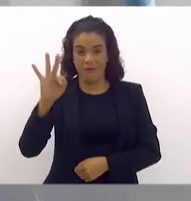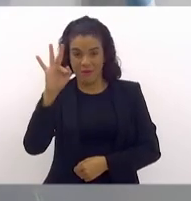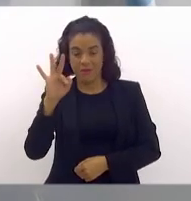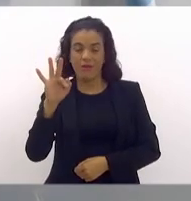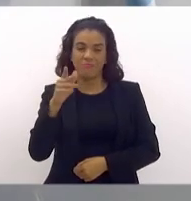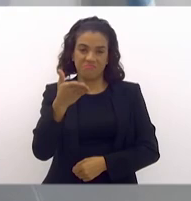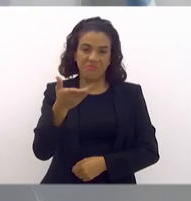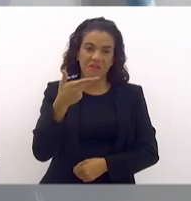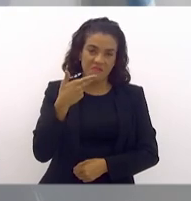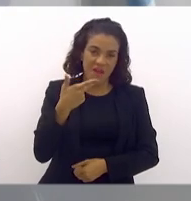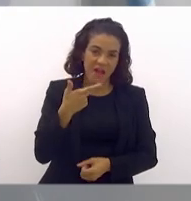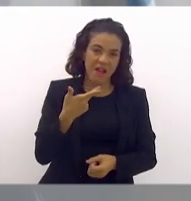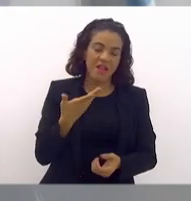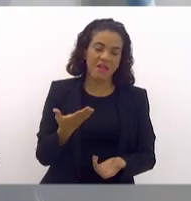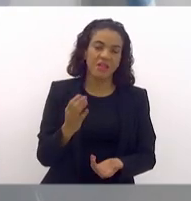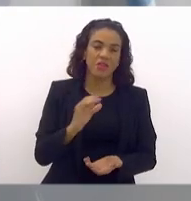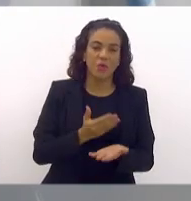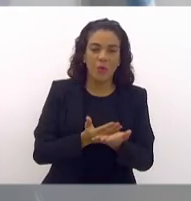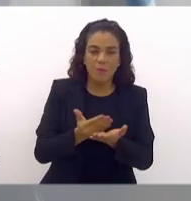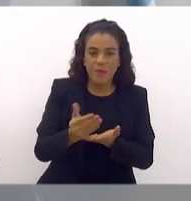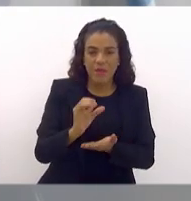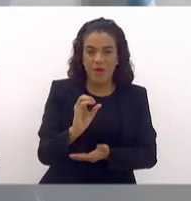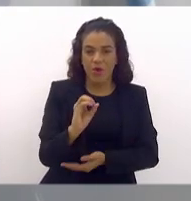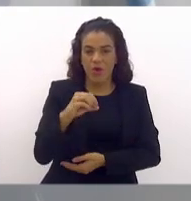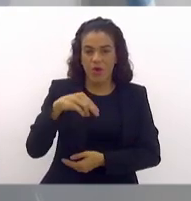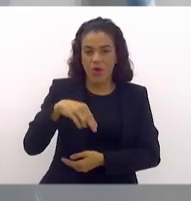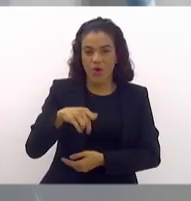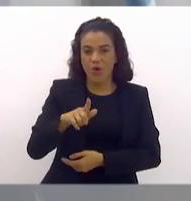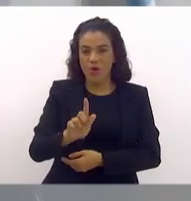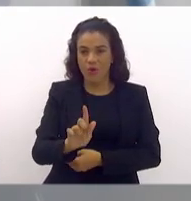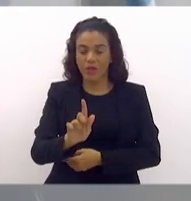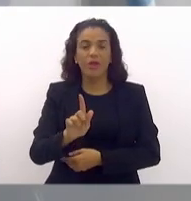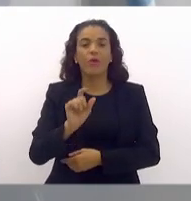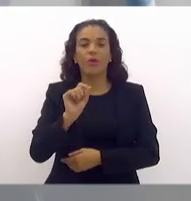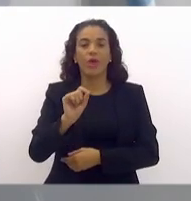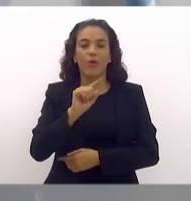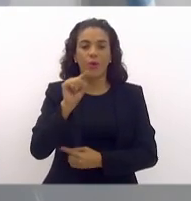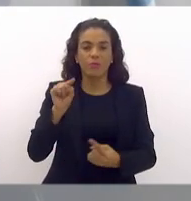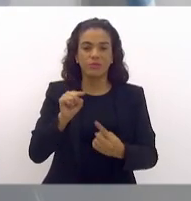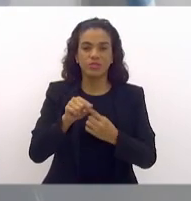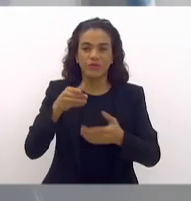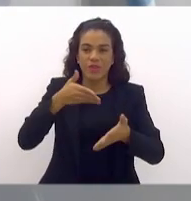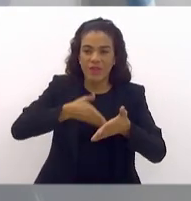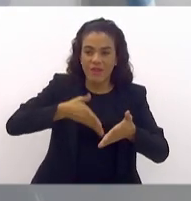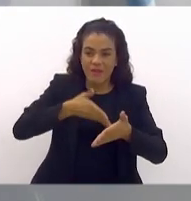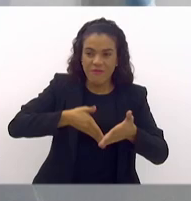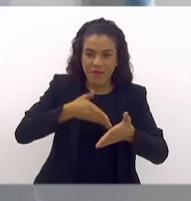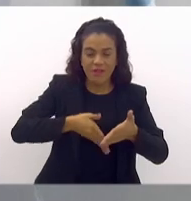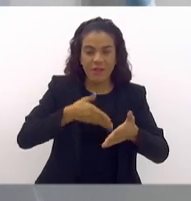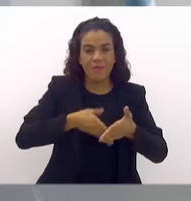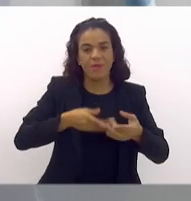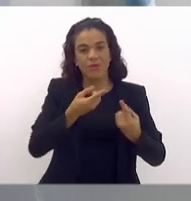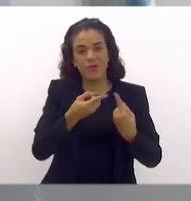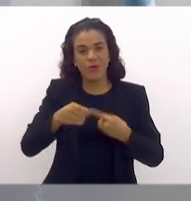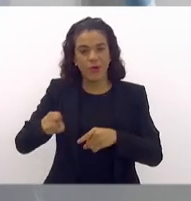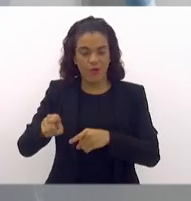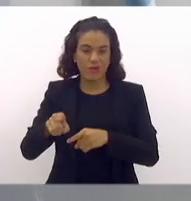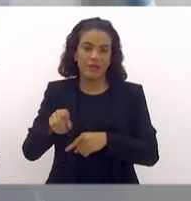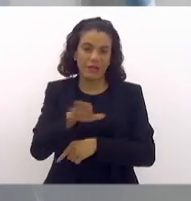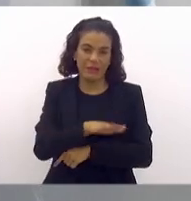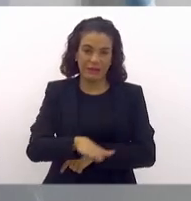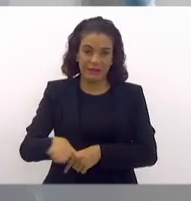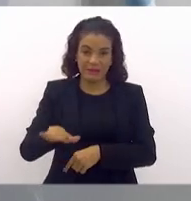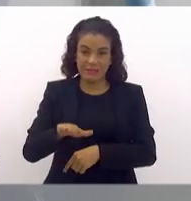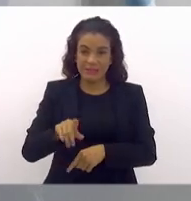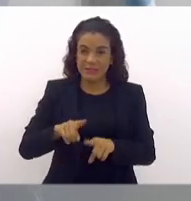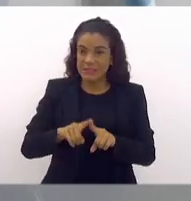que o início da sua organização surge muito para o enfrentamento da pedofilia, da violência contra a criança, mas